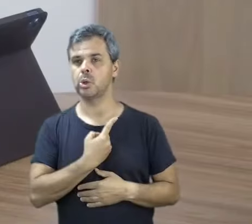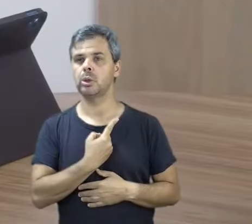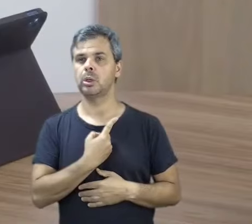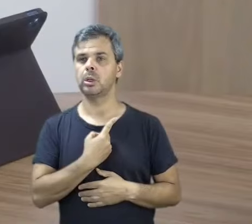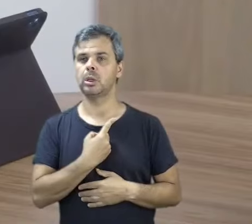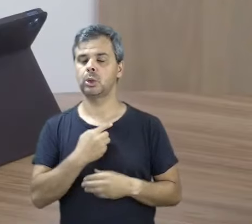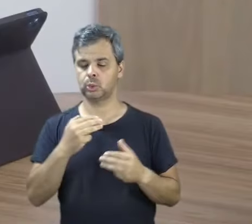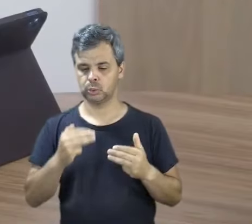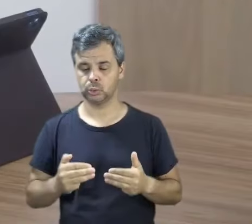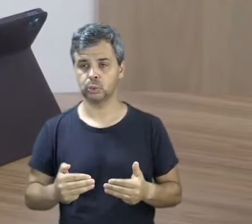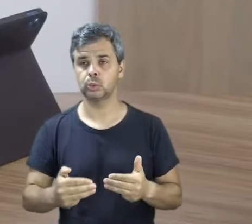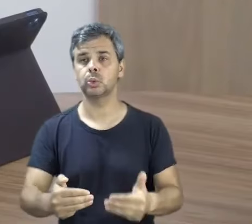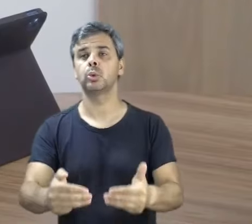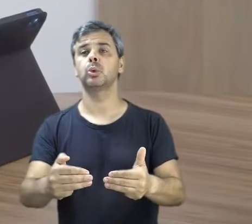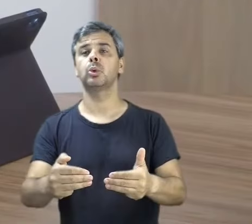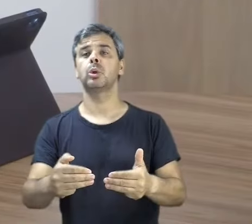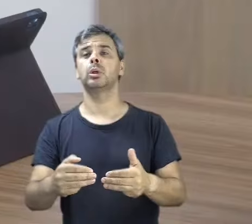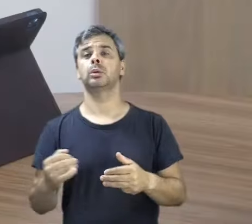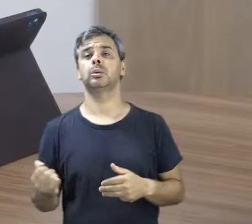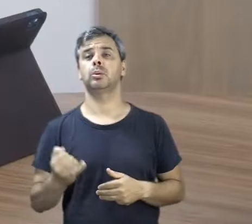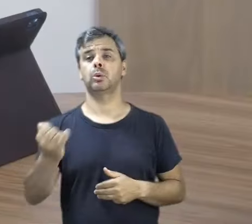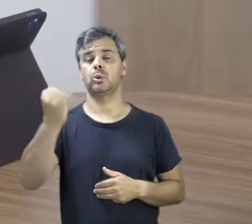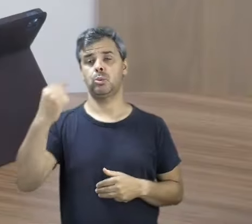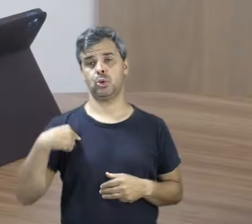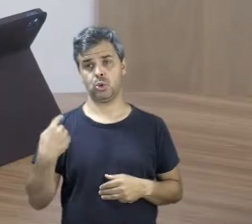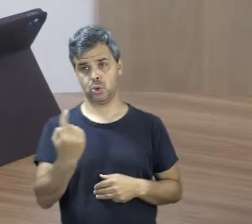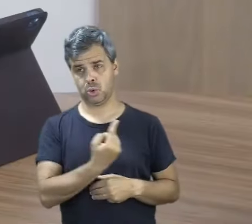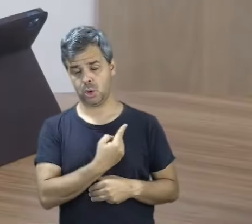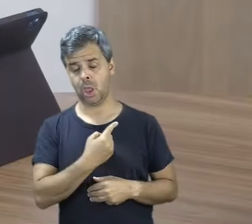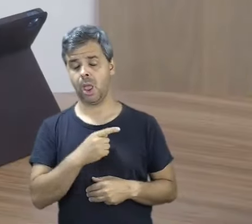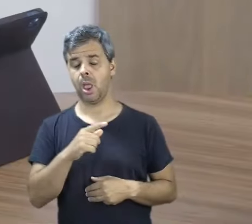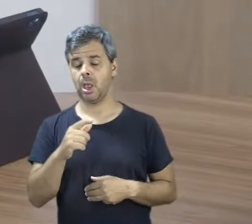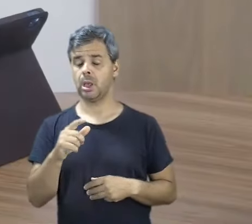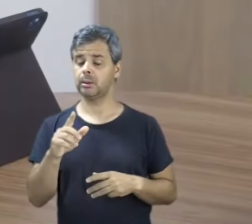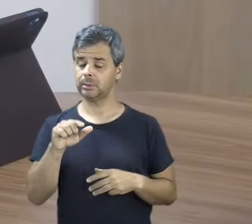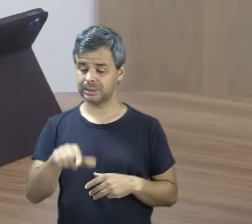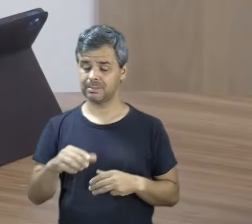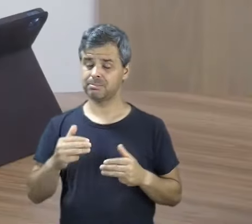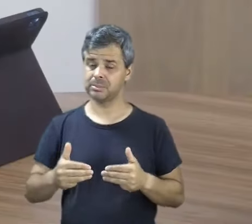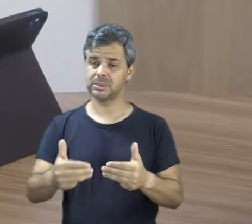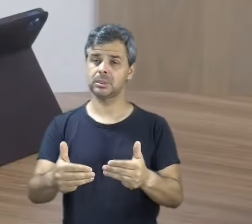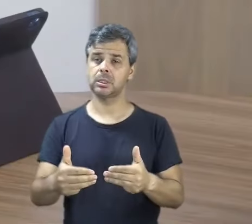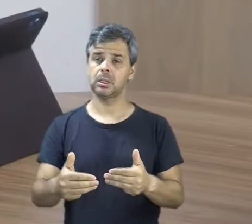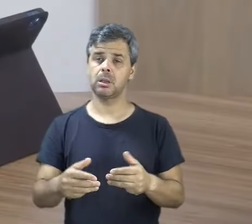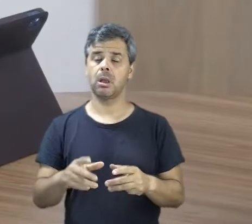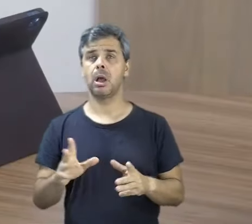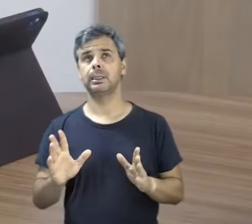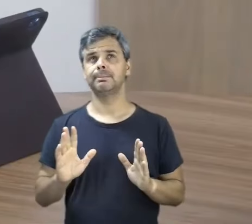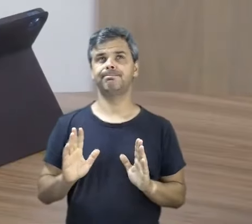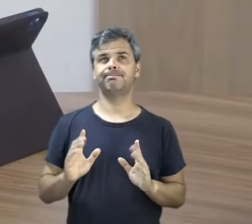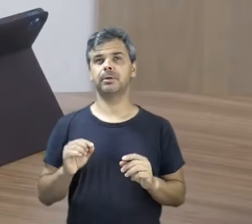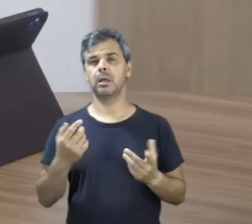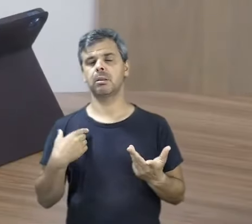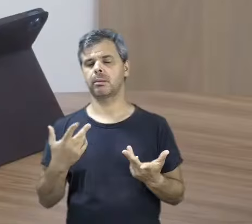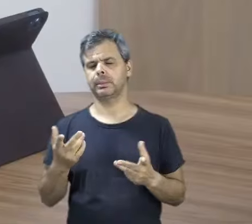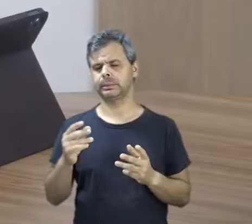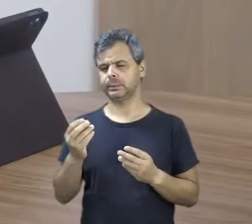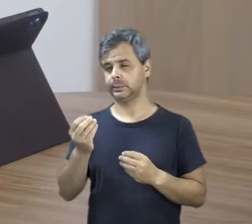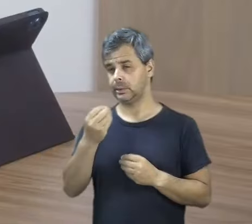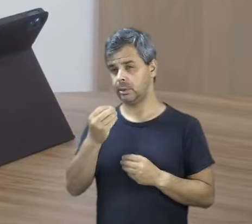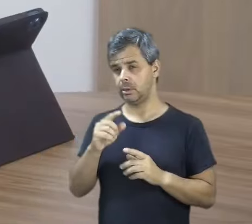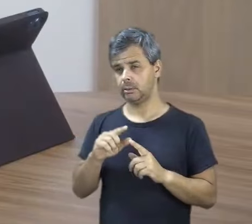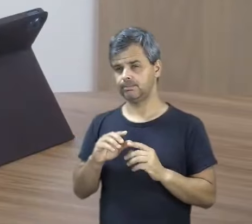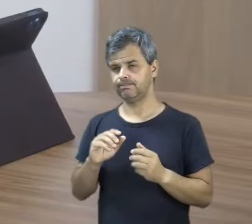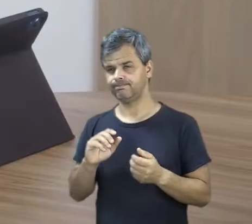no Ministério importante como o nosso, ele ainda, eu não diria que é frágil, eu diria